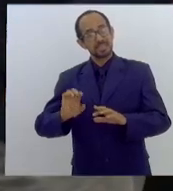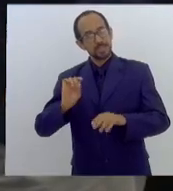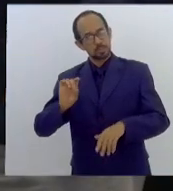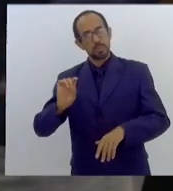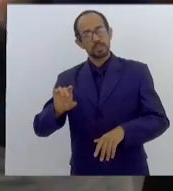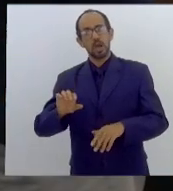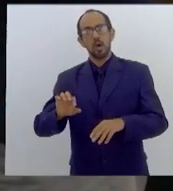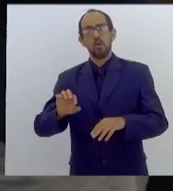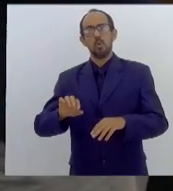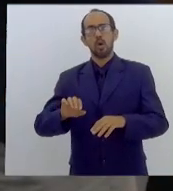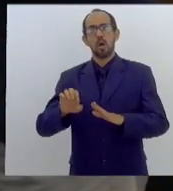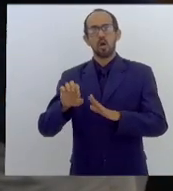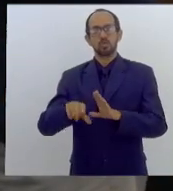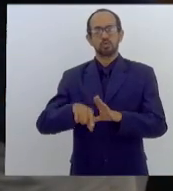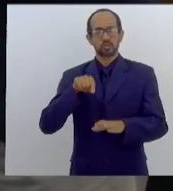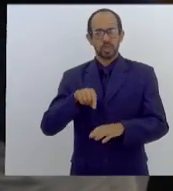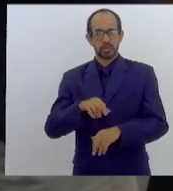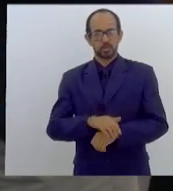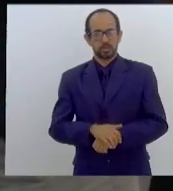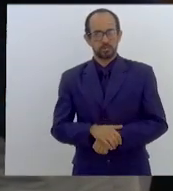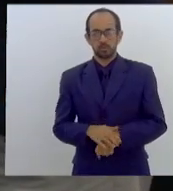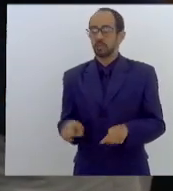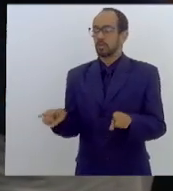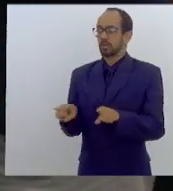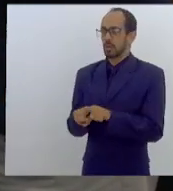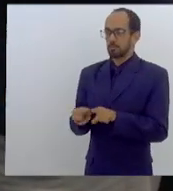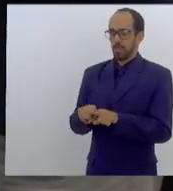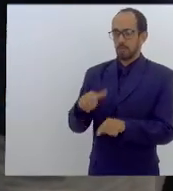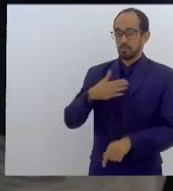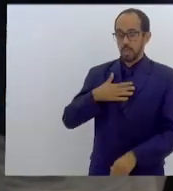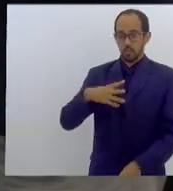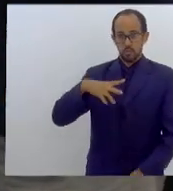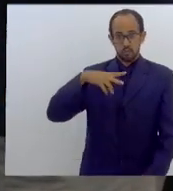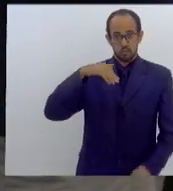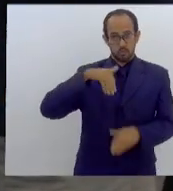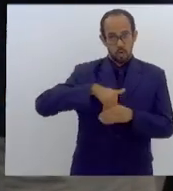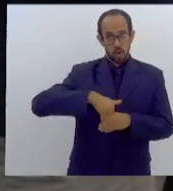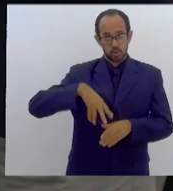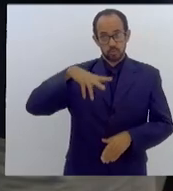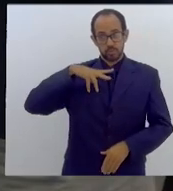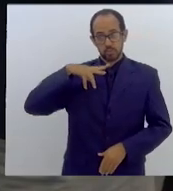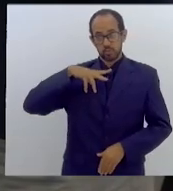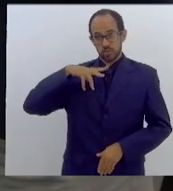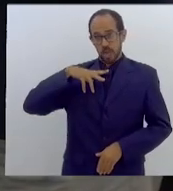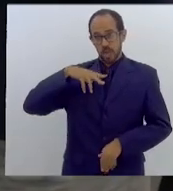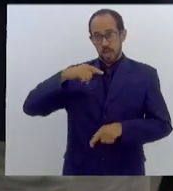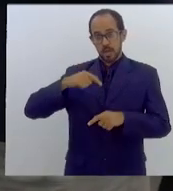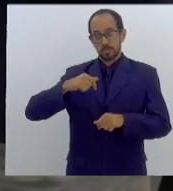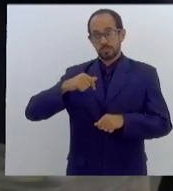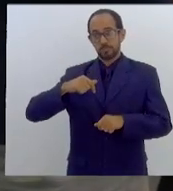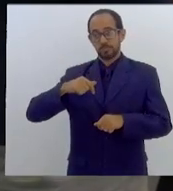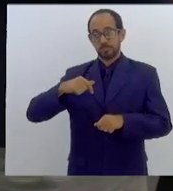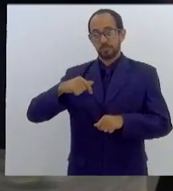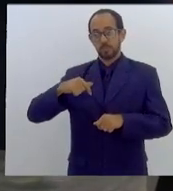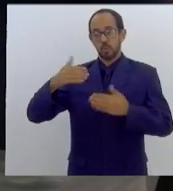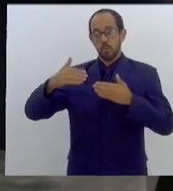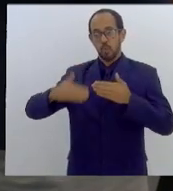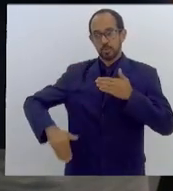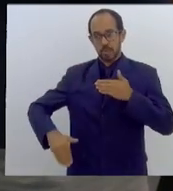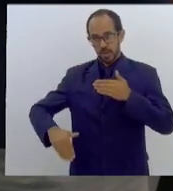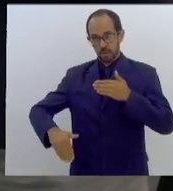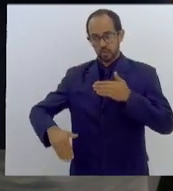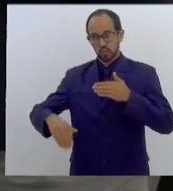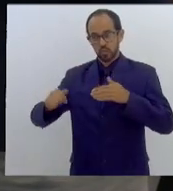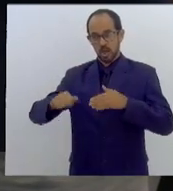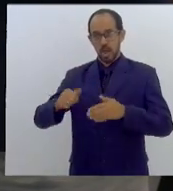deputado Valdeca. Eu também queria conseguir lá meu voto pessoal, não é da bancada do PSB, porque eu não conversei com o deputado Eliomar, mas meu voto pessoal contrário